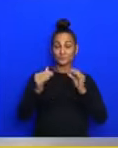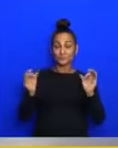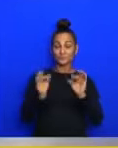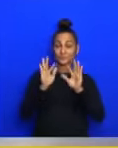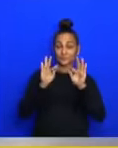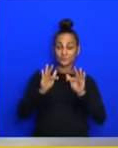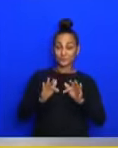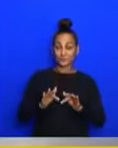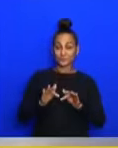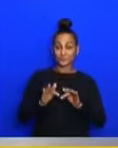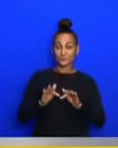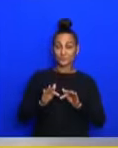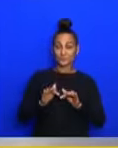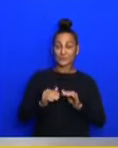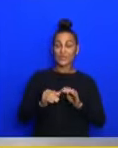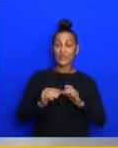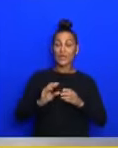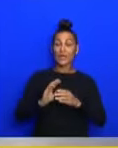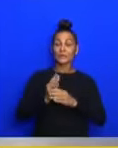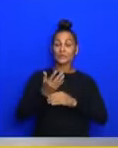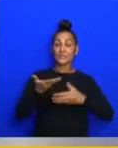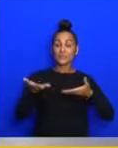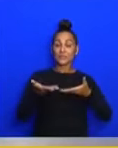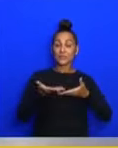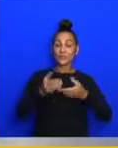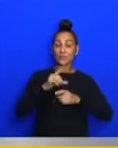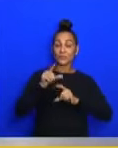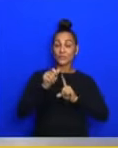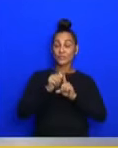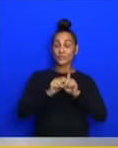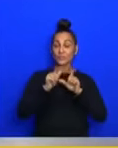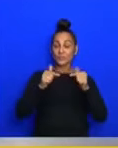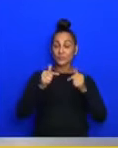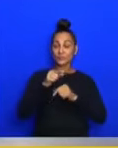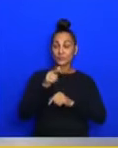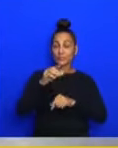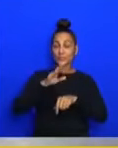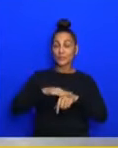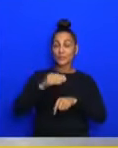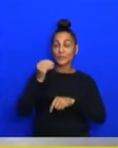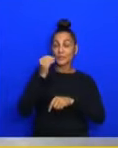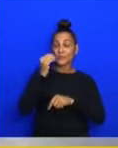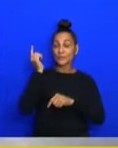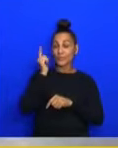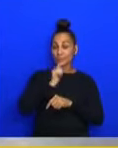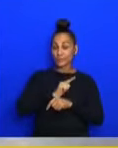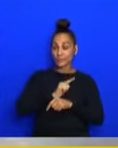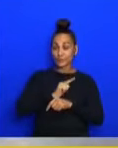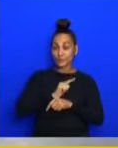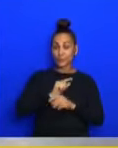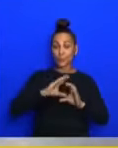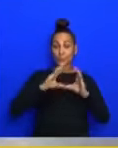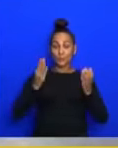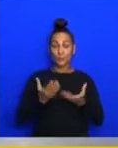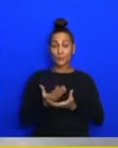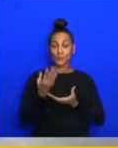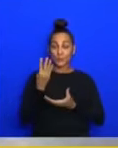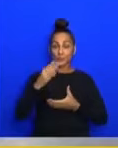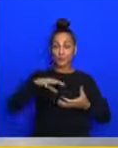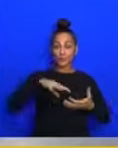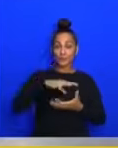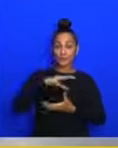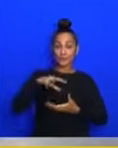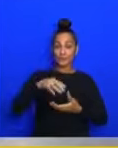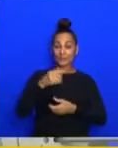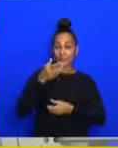etapa do sorteio. Realizaremos então o sorteio do mês da sorte, você tem mais uma chance de ganhar. O globo número 4 ligado,